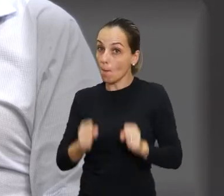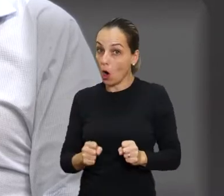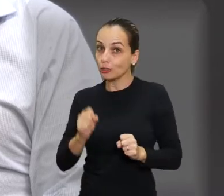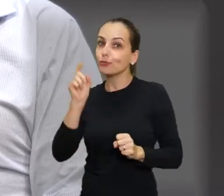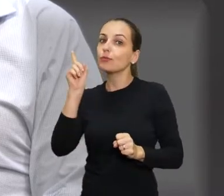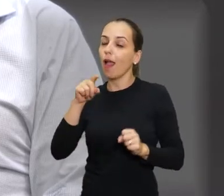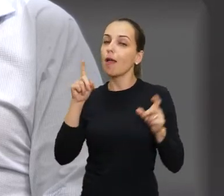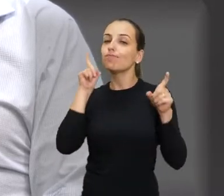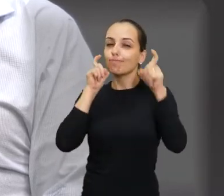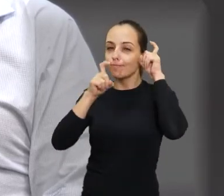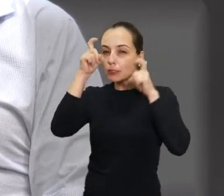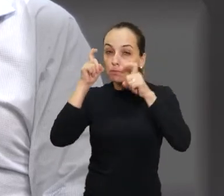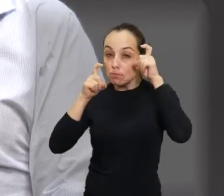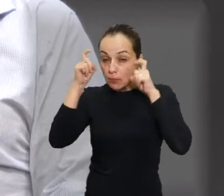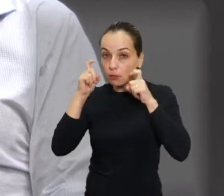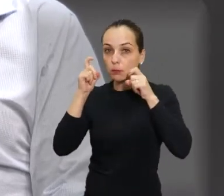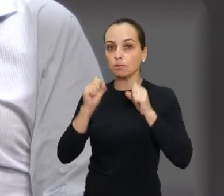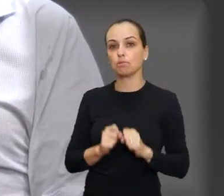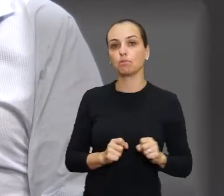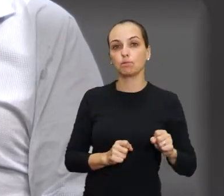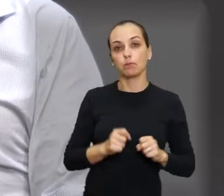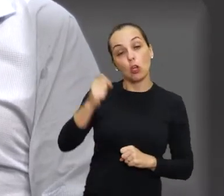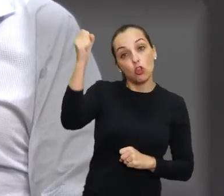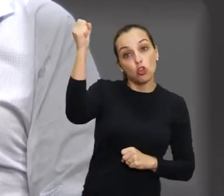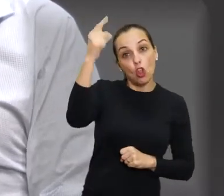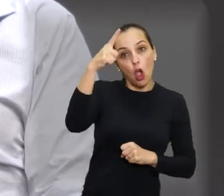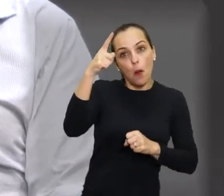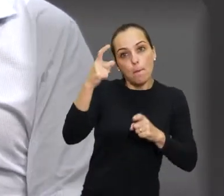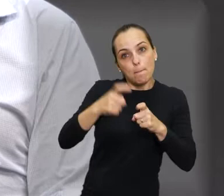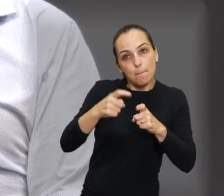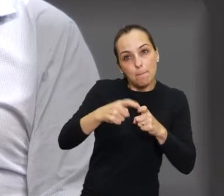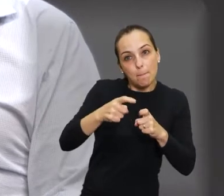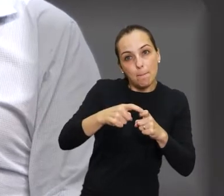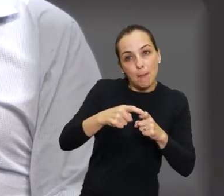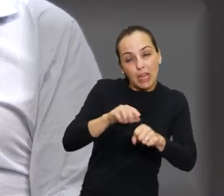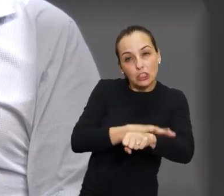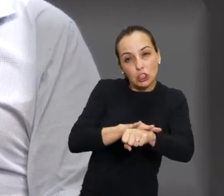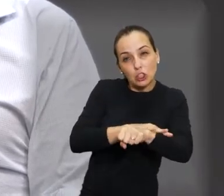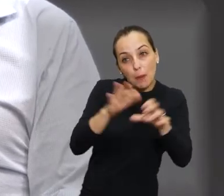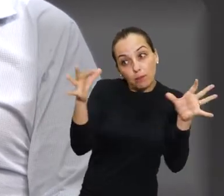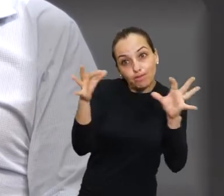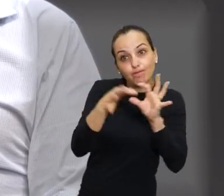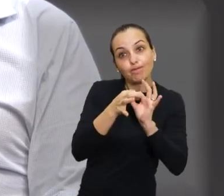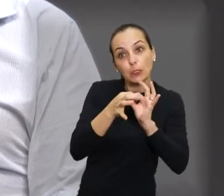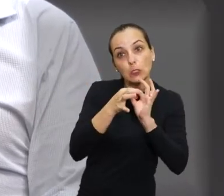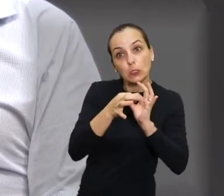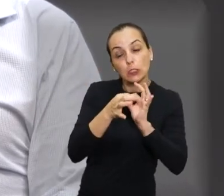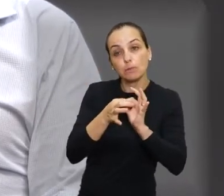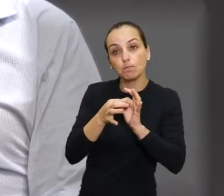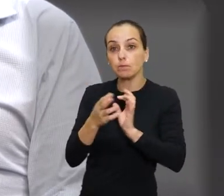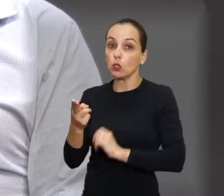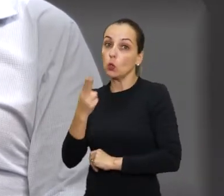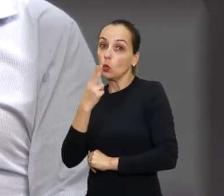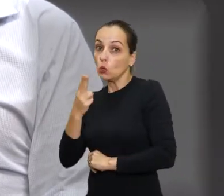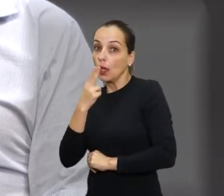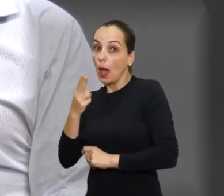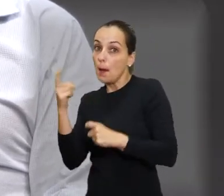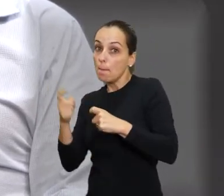efeitos principalmente preocupantes na carcinogênese, no aumento no número de câncer de